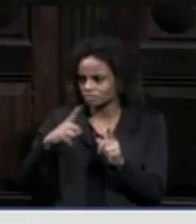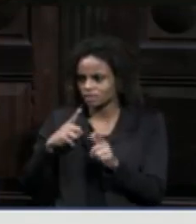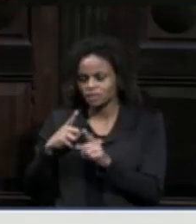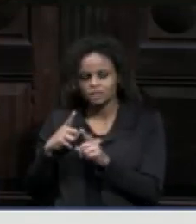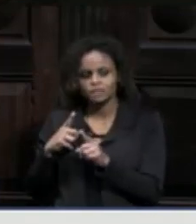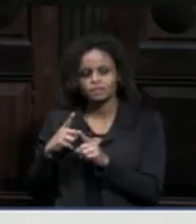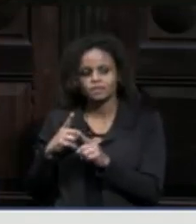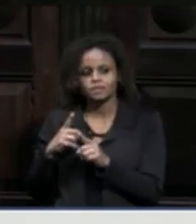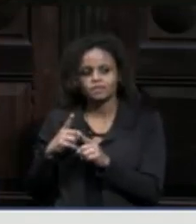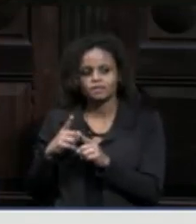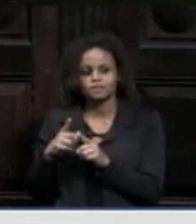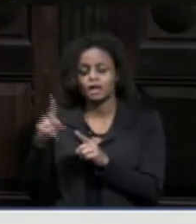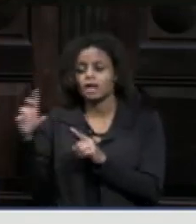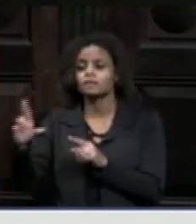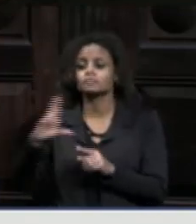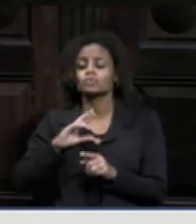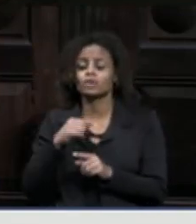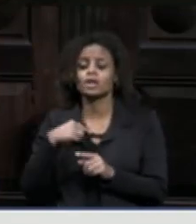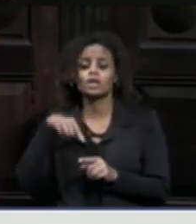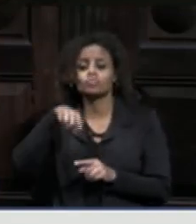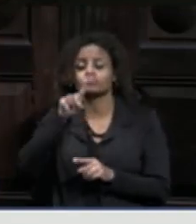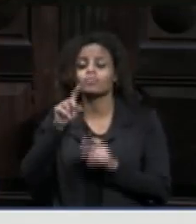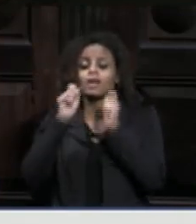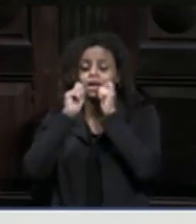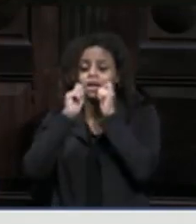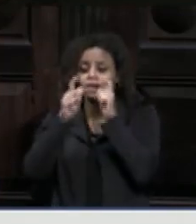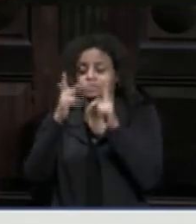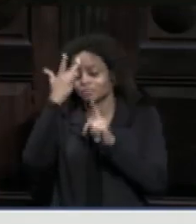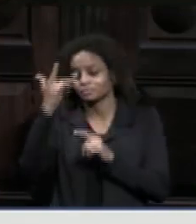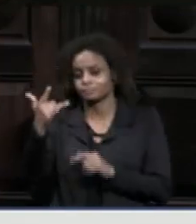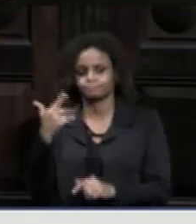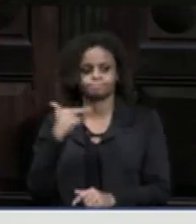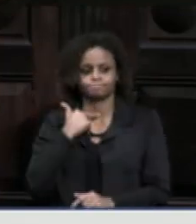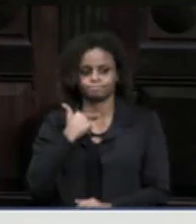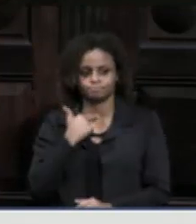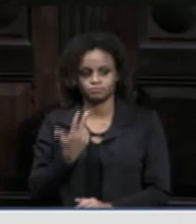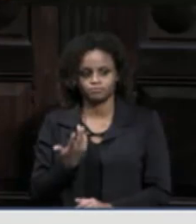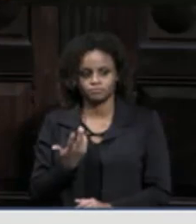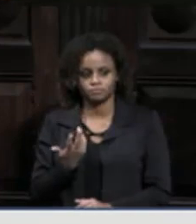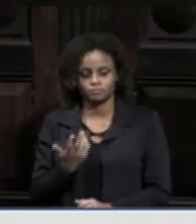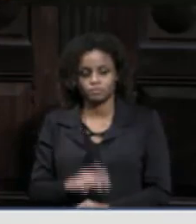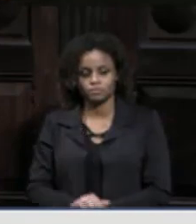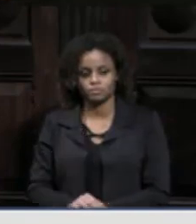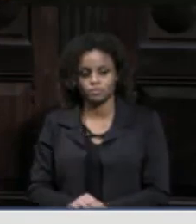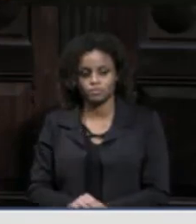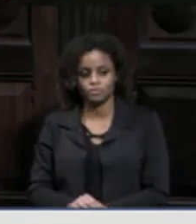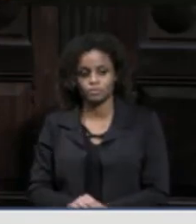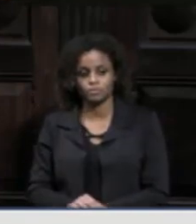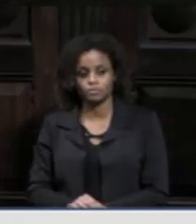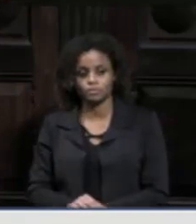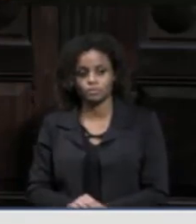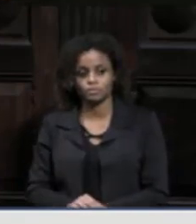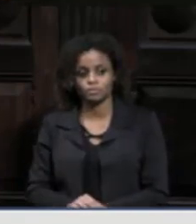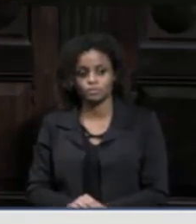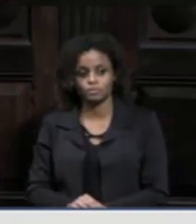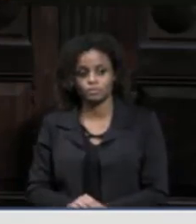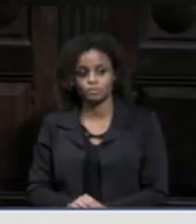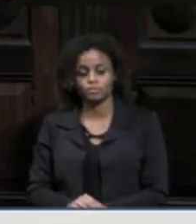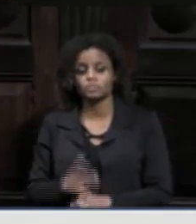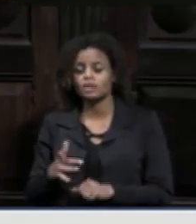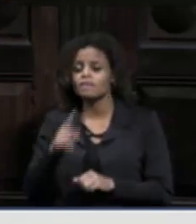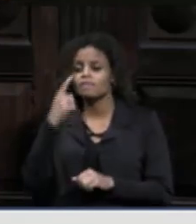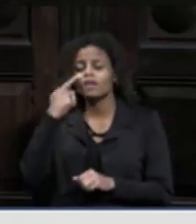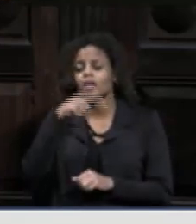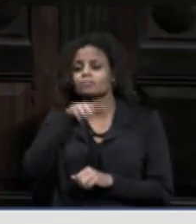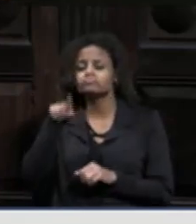situação. Ele me disse: não estarei aí e podem ver o que vão fazer. Entendi que desse podem ver o que vão